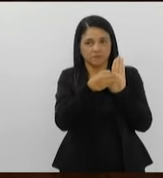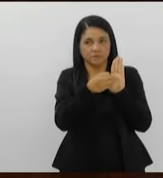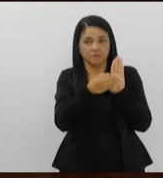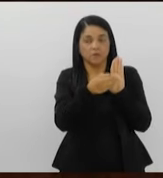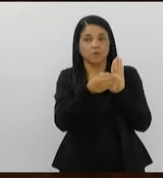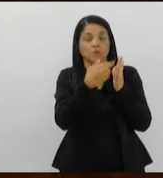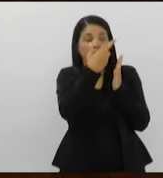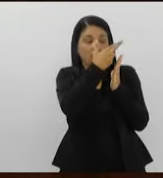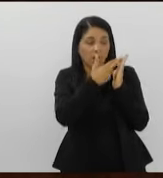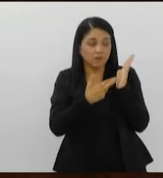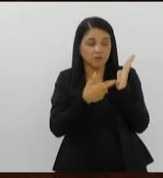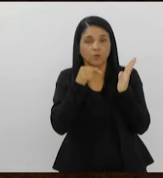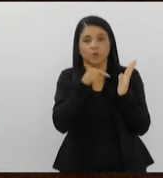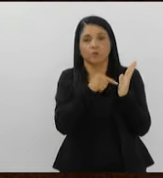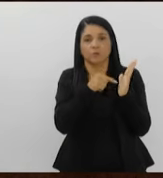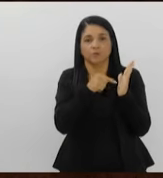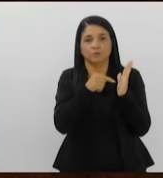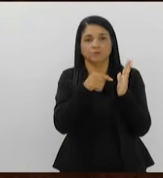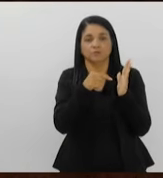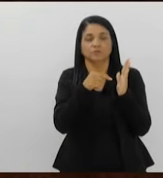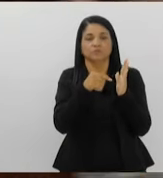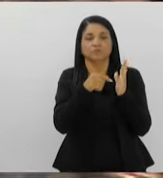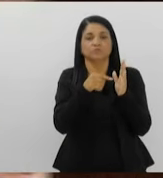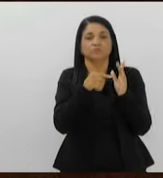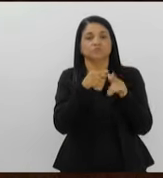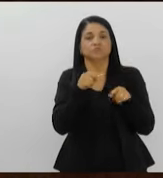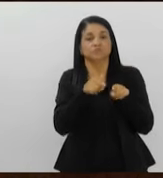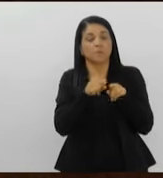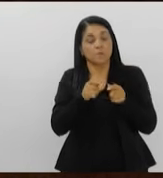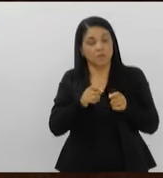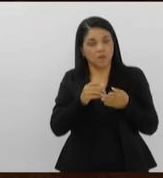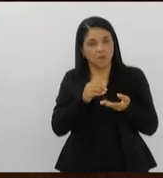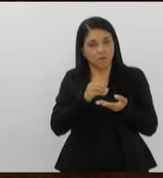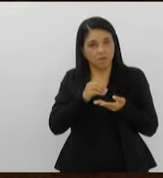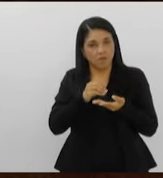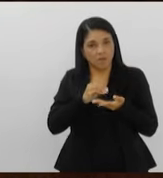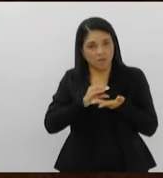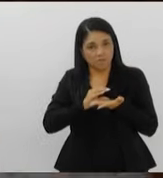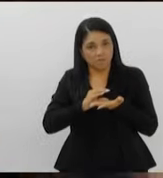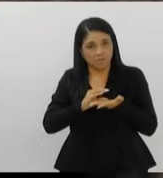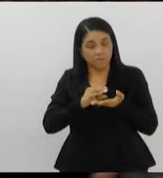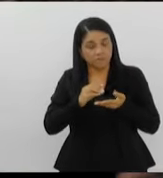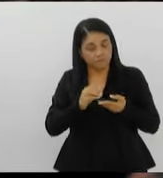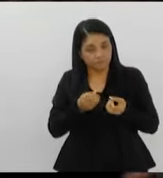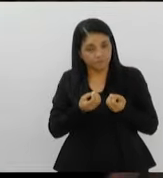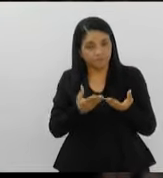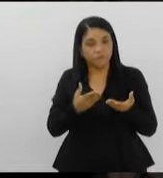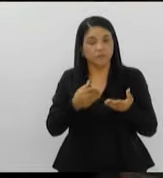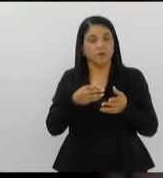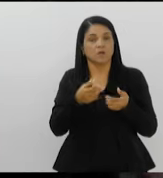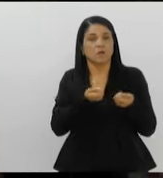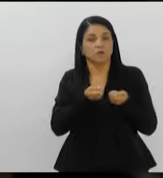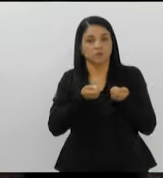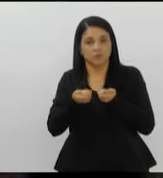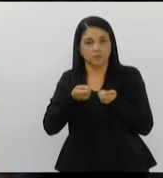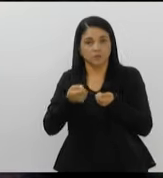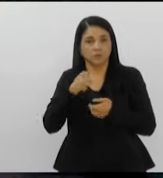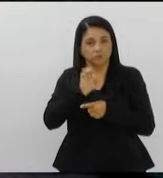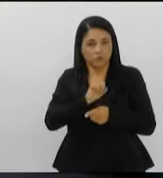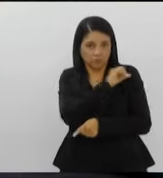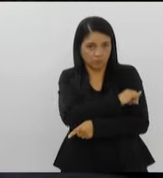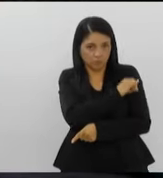do relatório de auditoria emitido pela Controladoria Geral do Estado do Rio de Janeiro, que demonstra que não